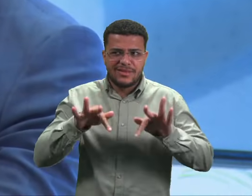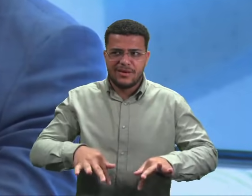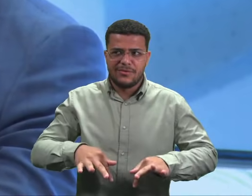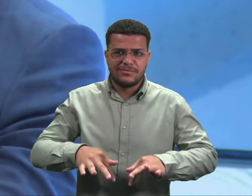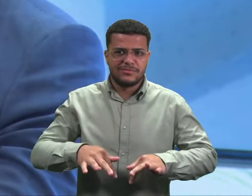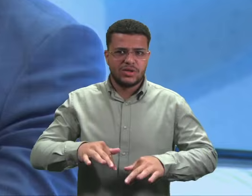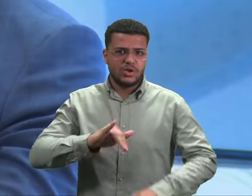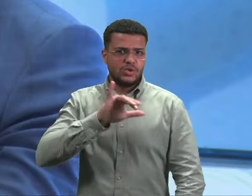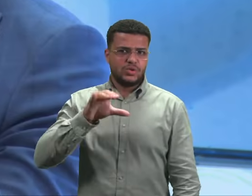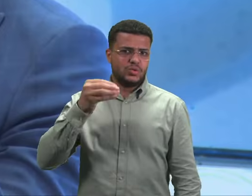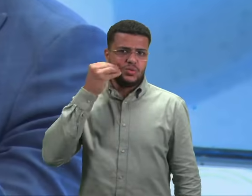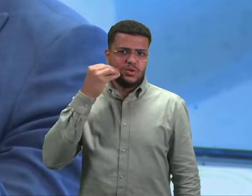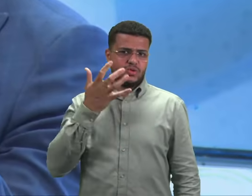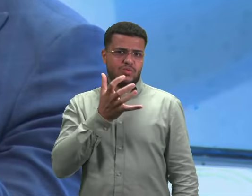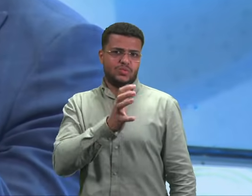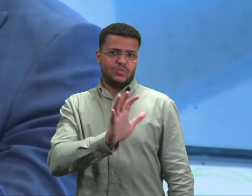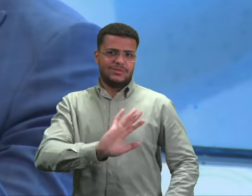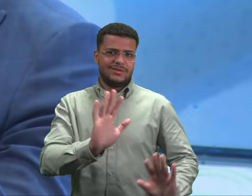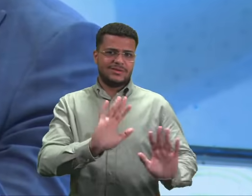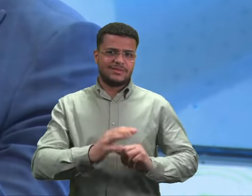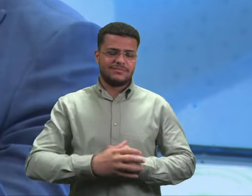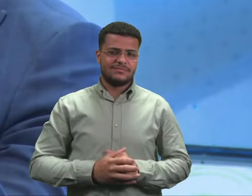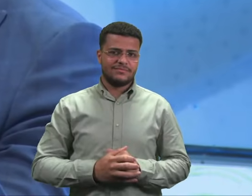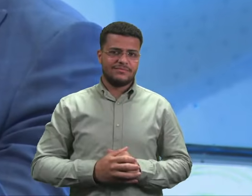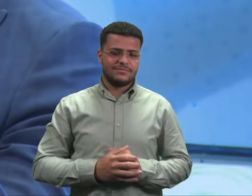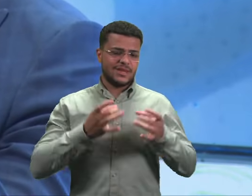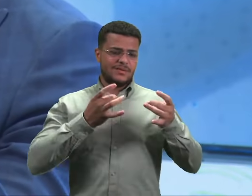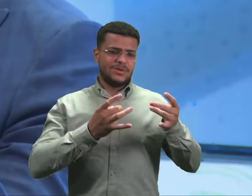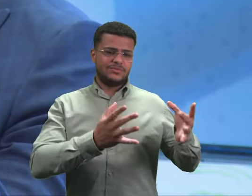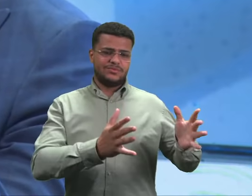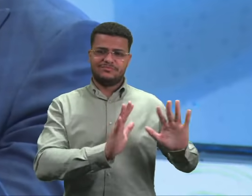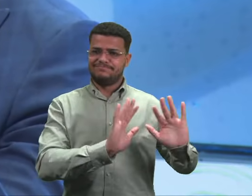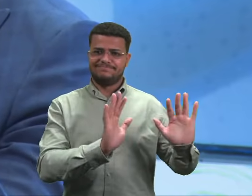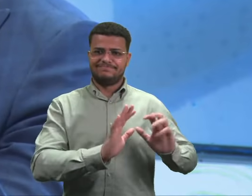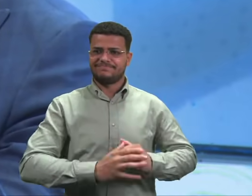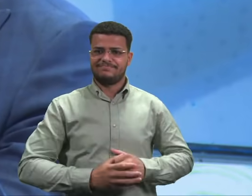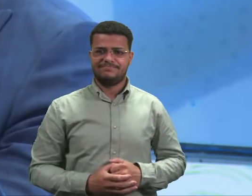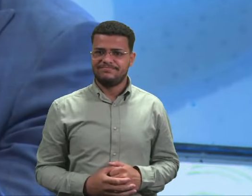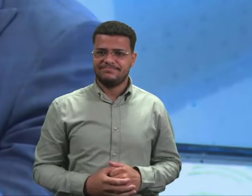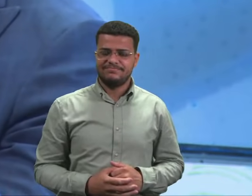Mas Judas não quis. Judas abandonou.